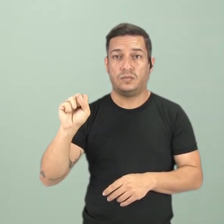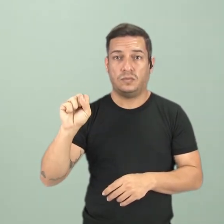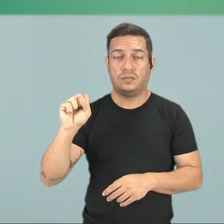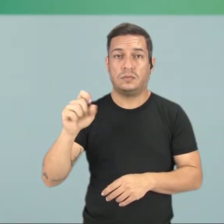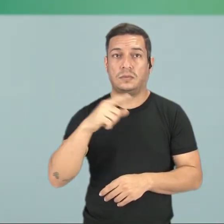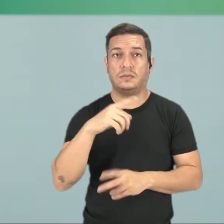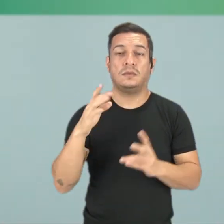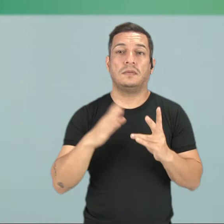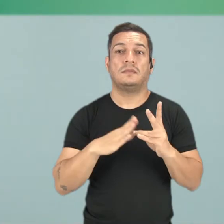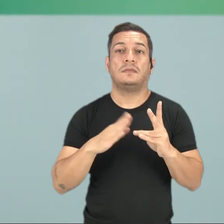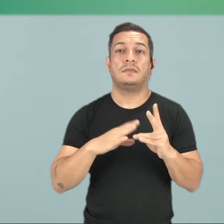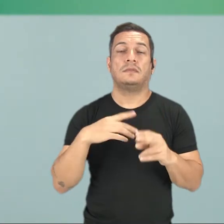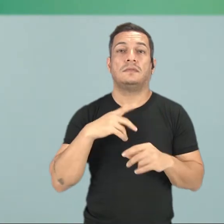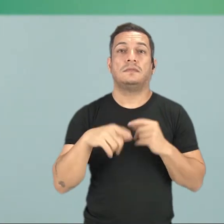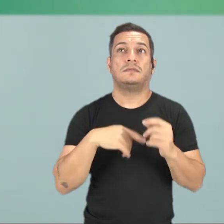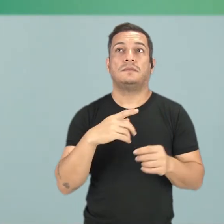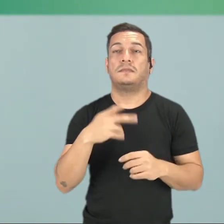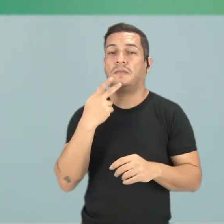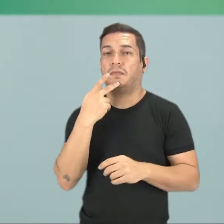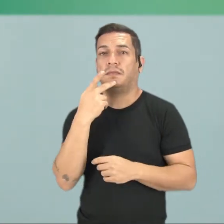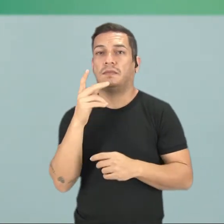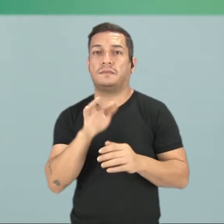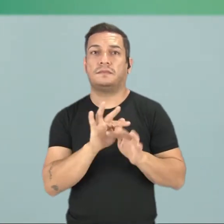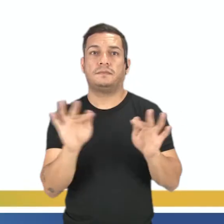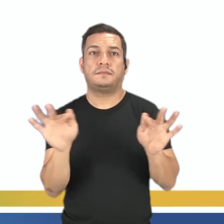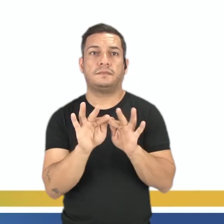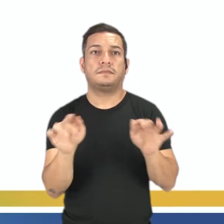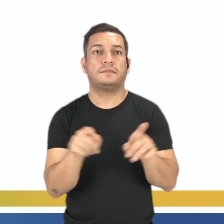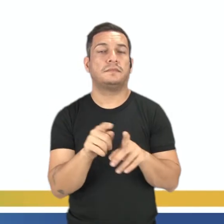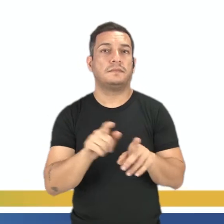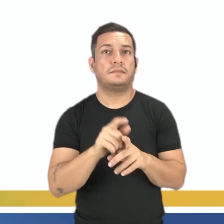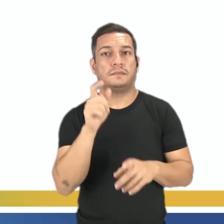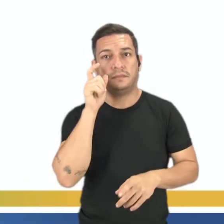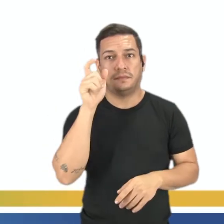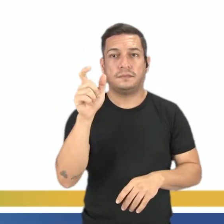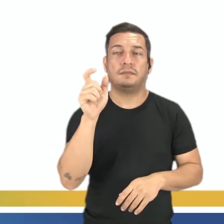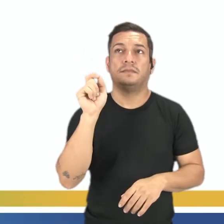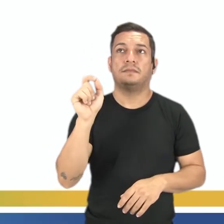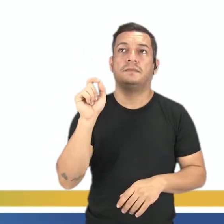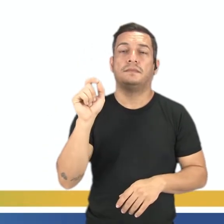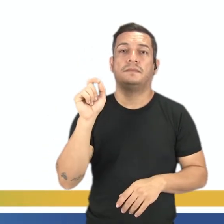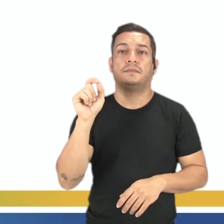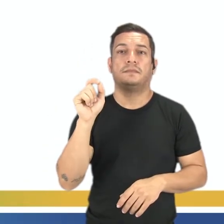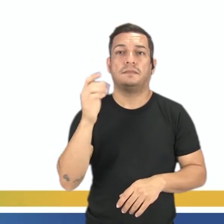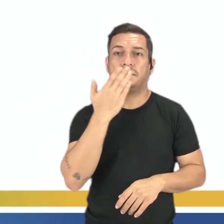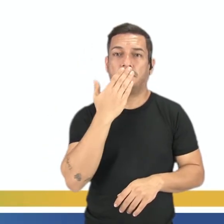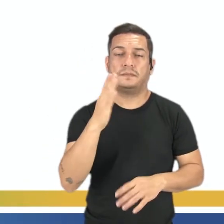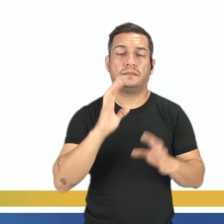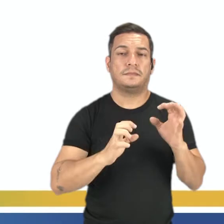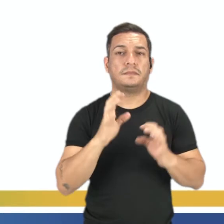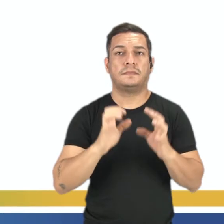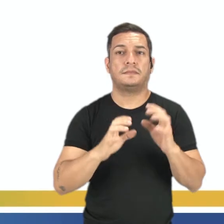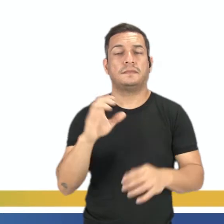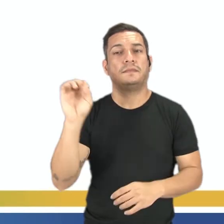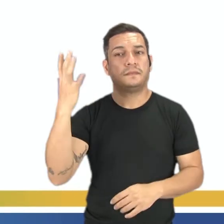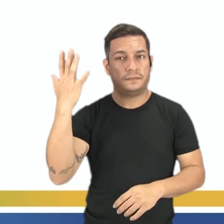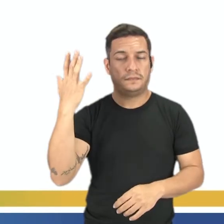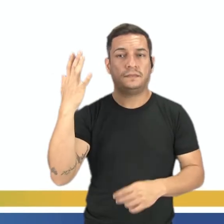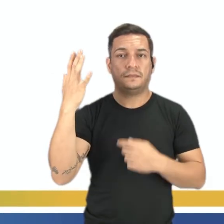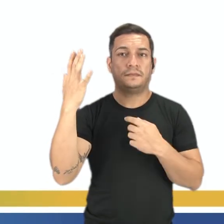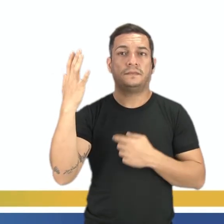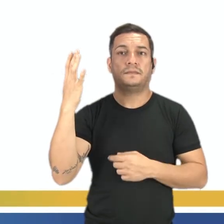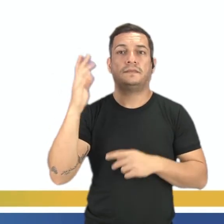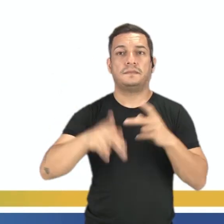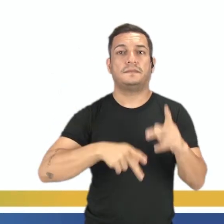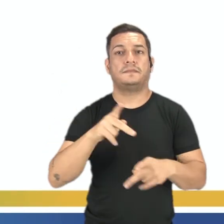esse cacique aí, ele denuncia, ele fala algumas frases aí muito interessantes a respeito desse tipo de conflito que acontece